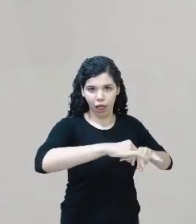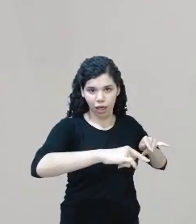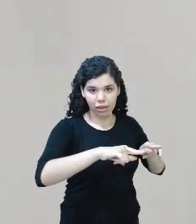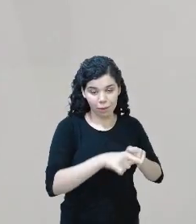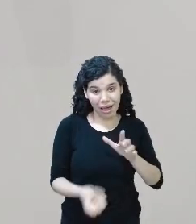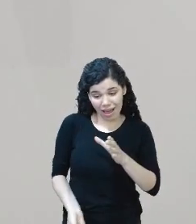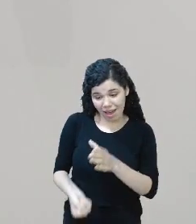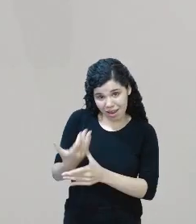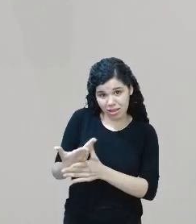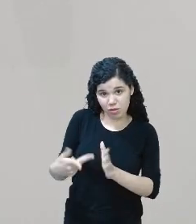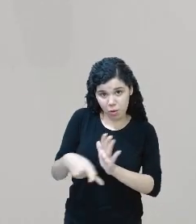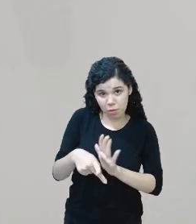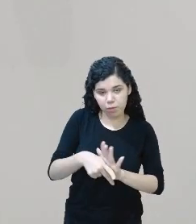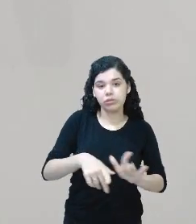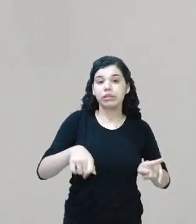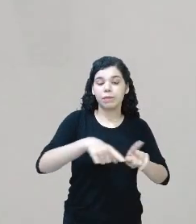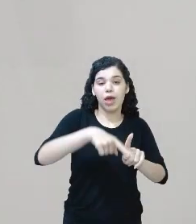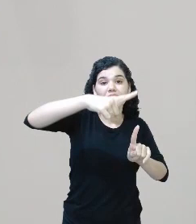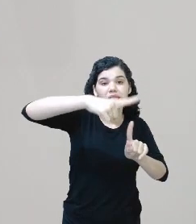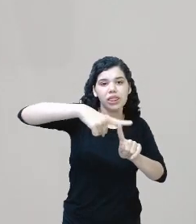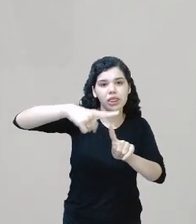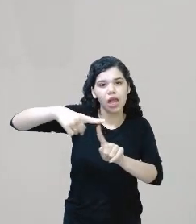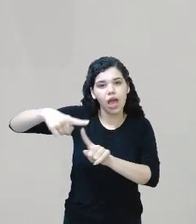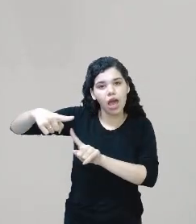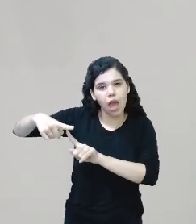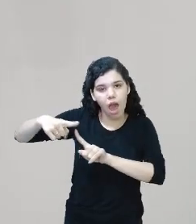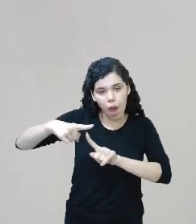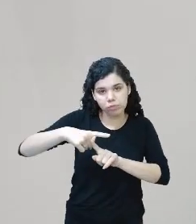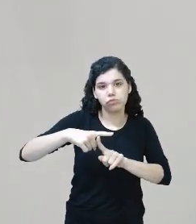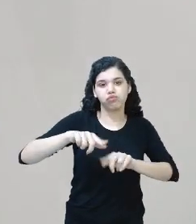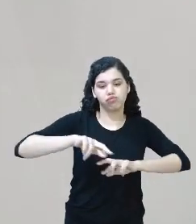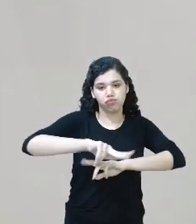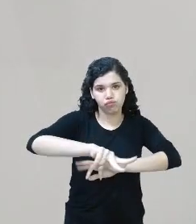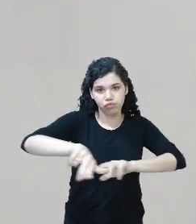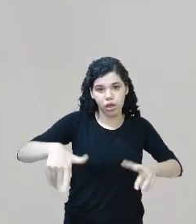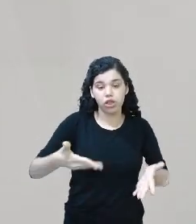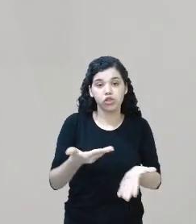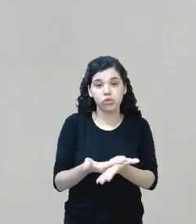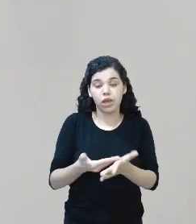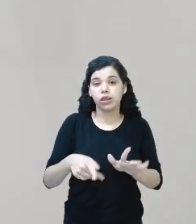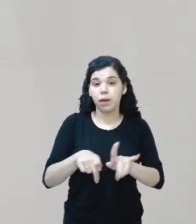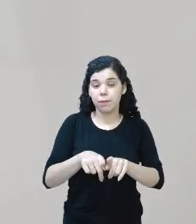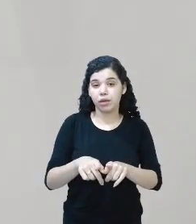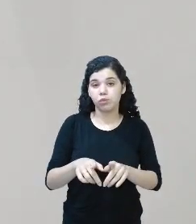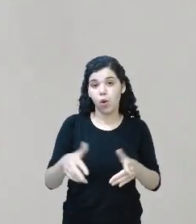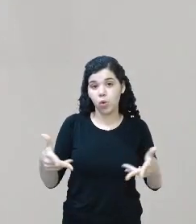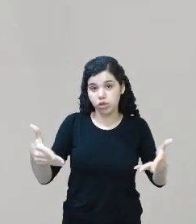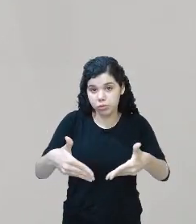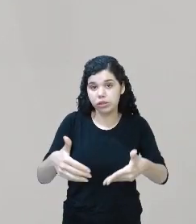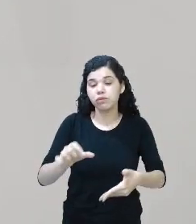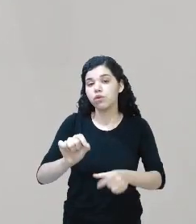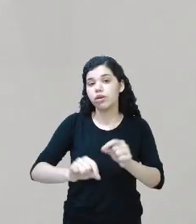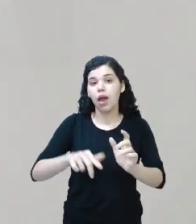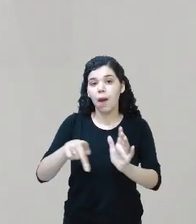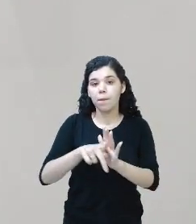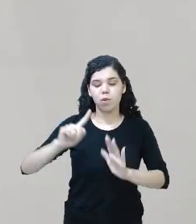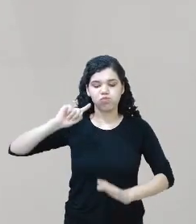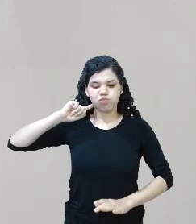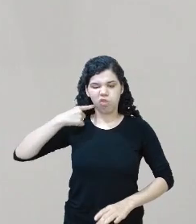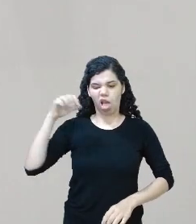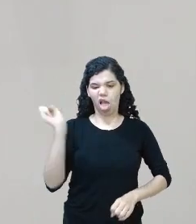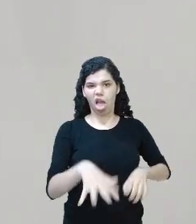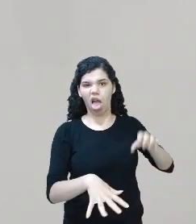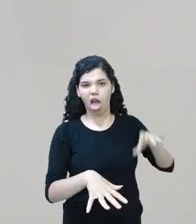a formação, sobre os tipos de solo. A gente vai trabalhar também sobre um ponto muito importante, que é a questão da